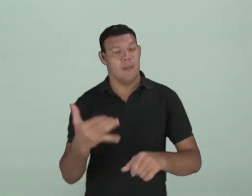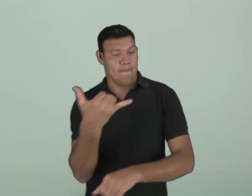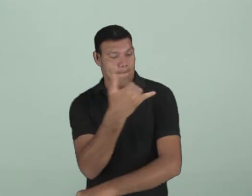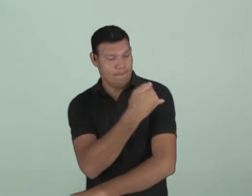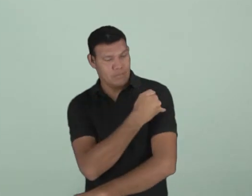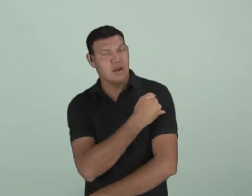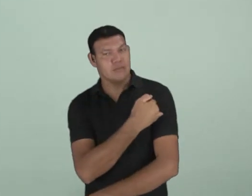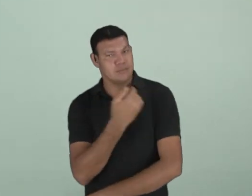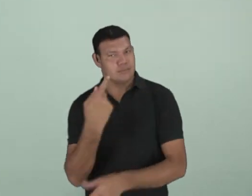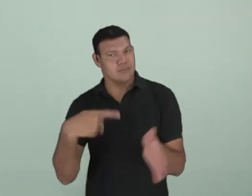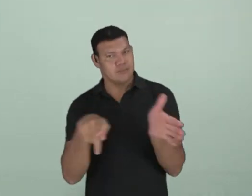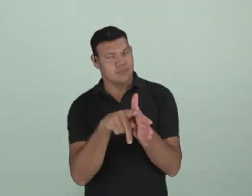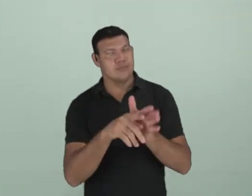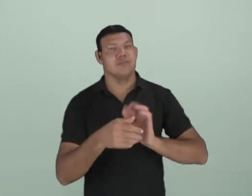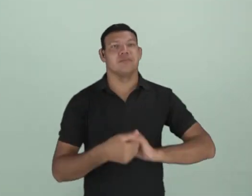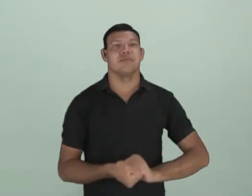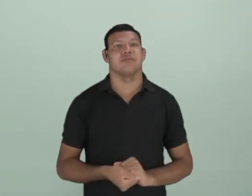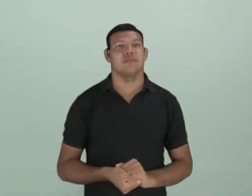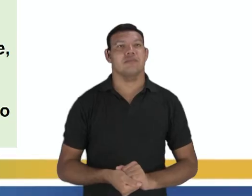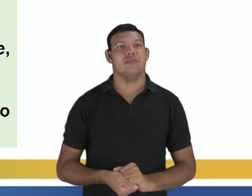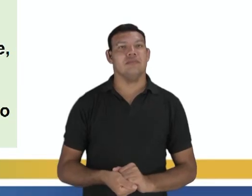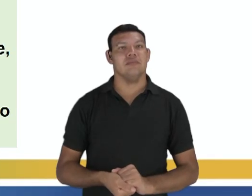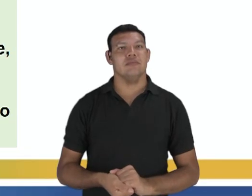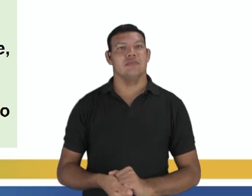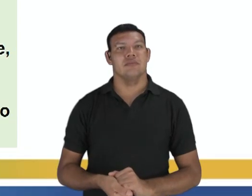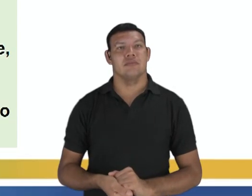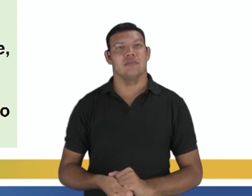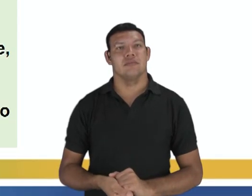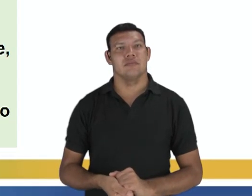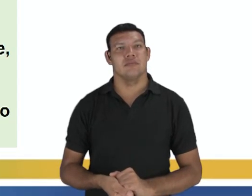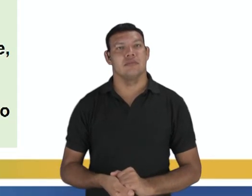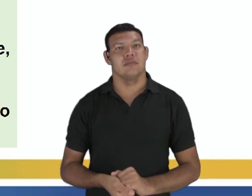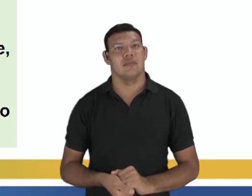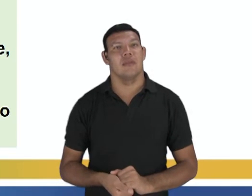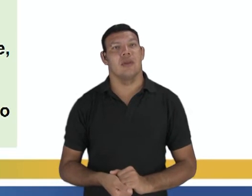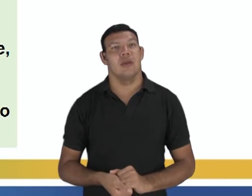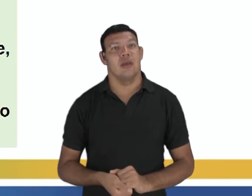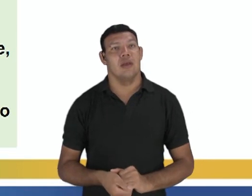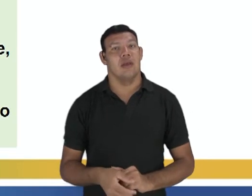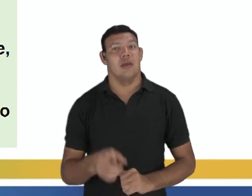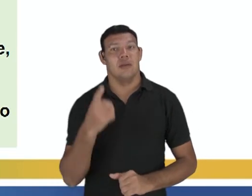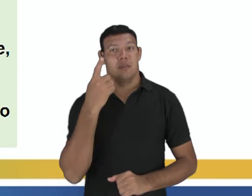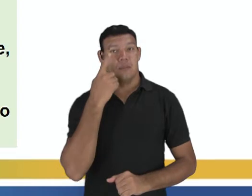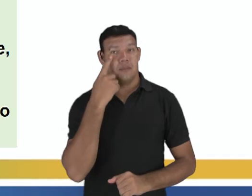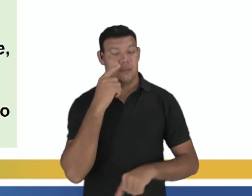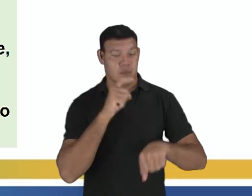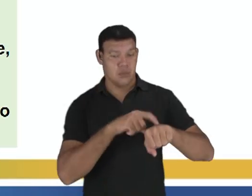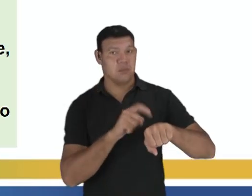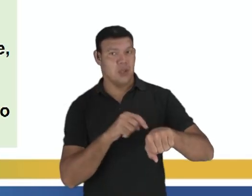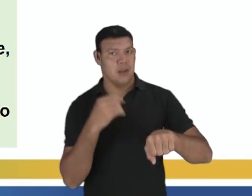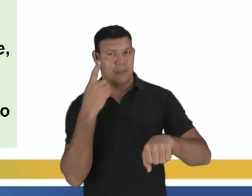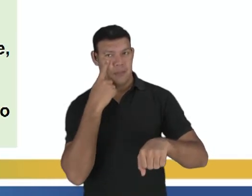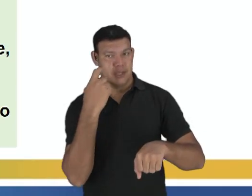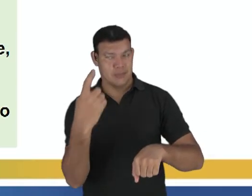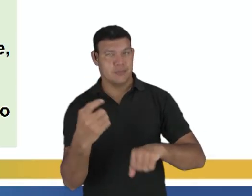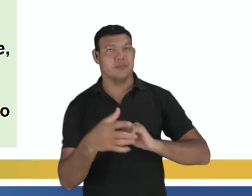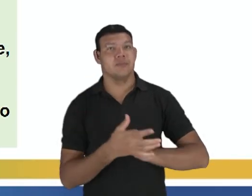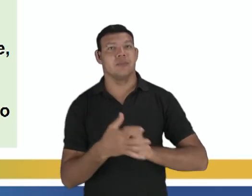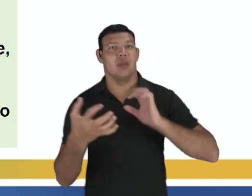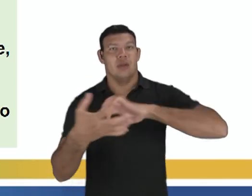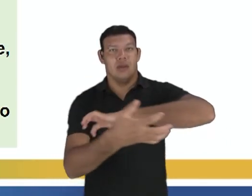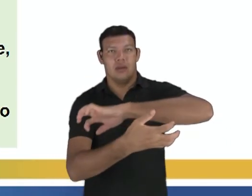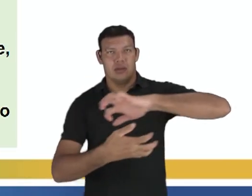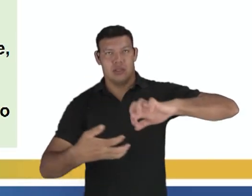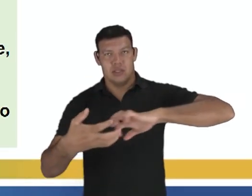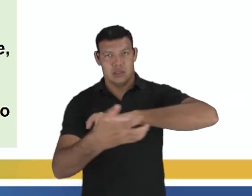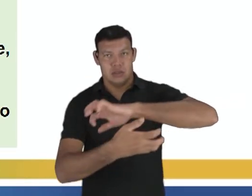por meio da vacinação, tá bom? Episódio interessante, revolta da vacina no Rio de Janeiro em